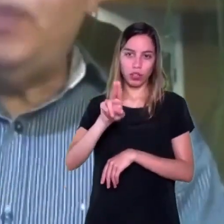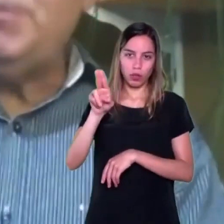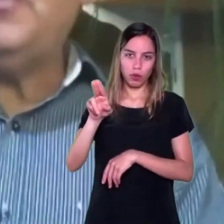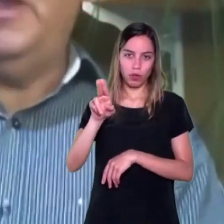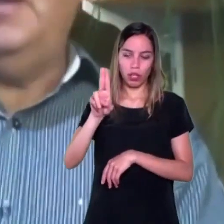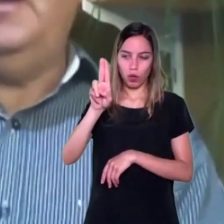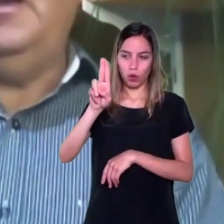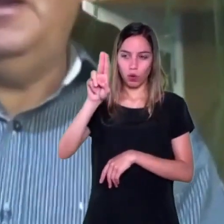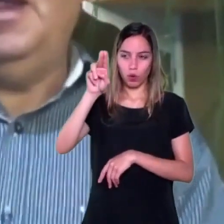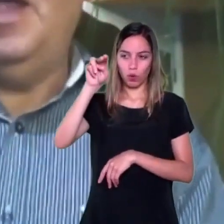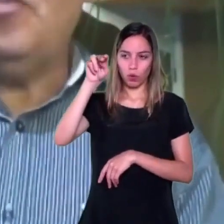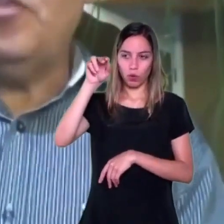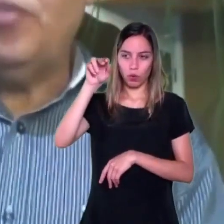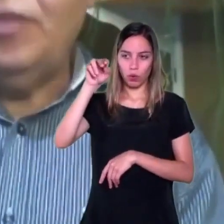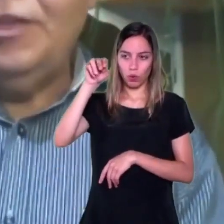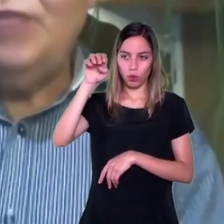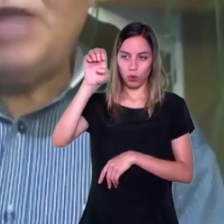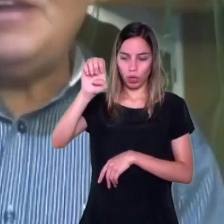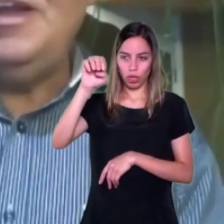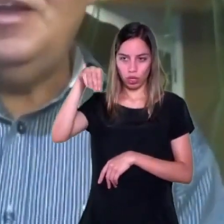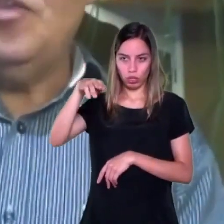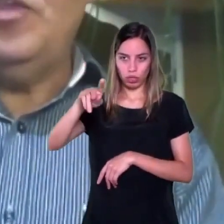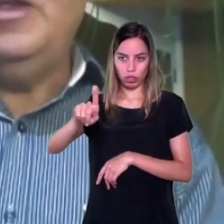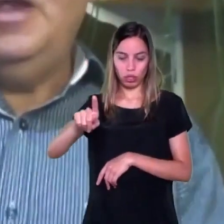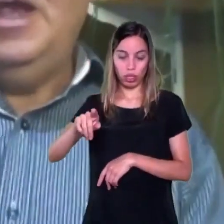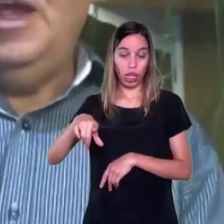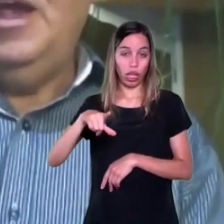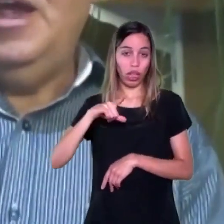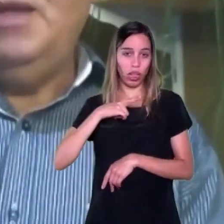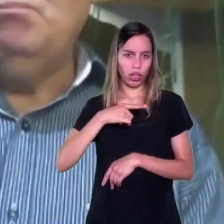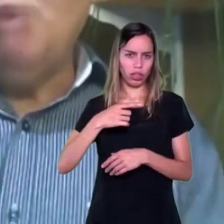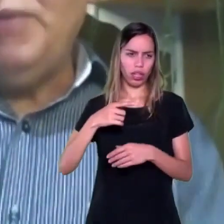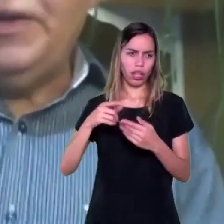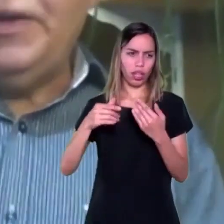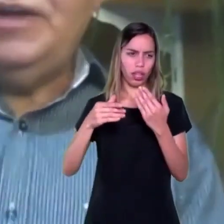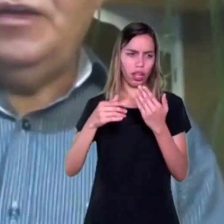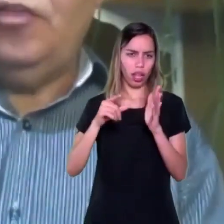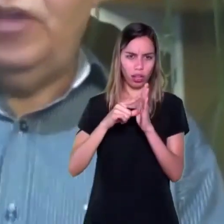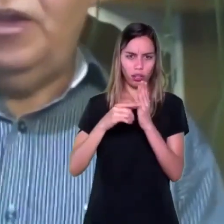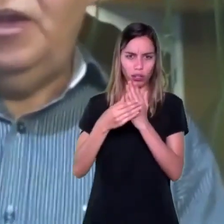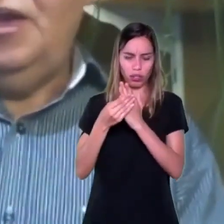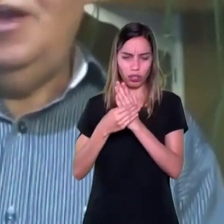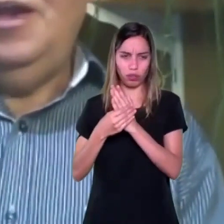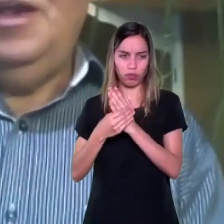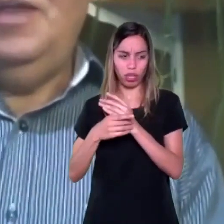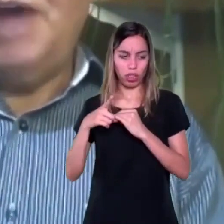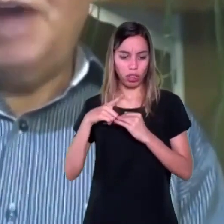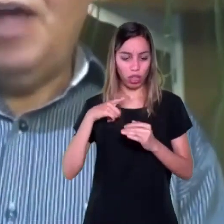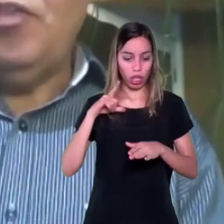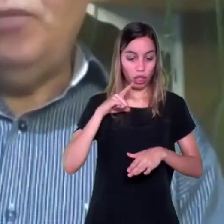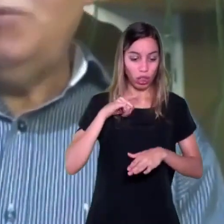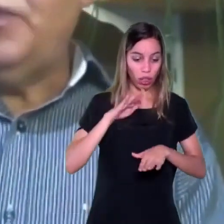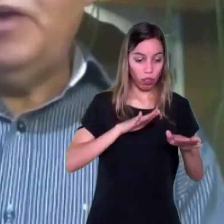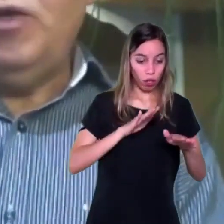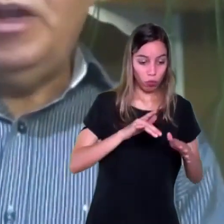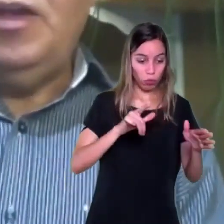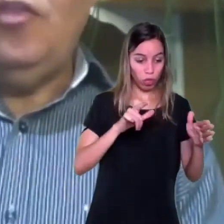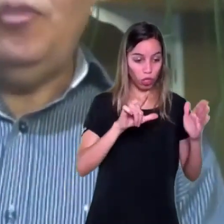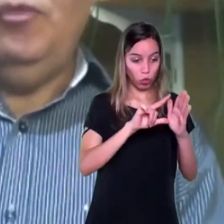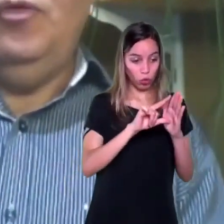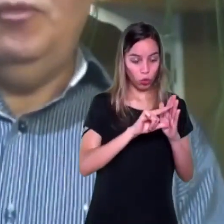também sempre tem essas livrarias, né, momentâneas que trazem